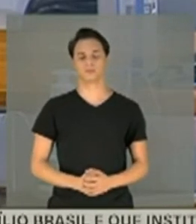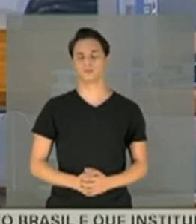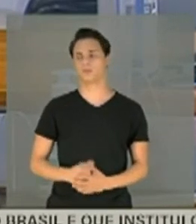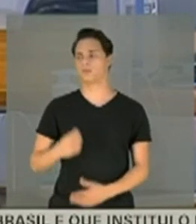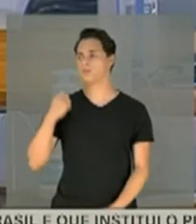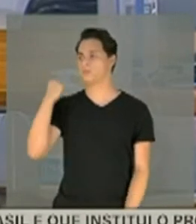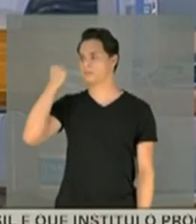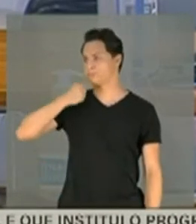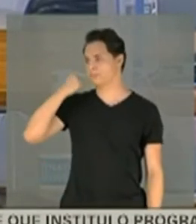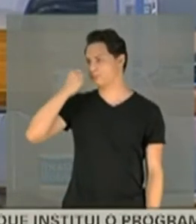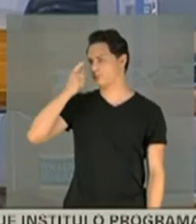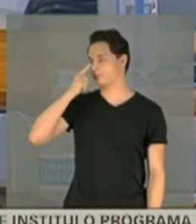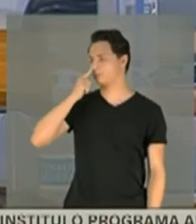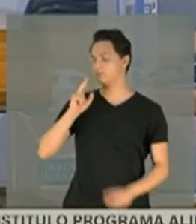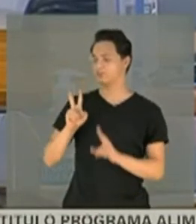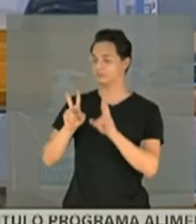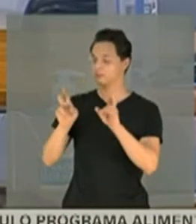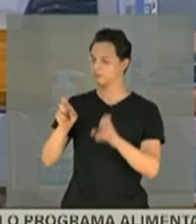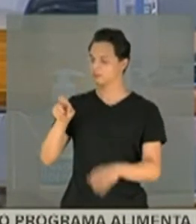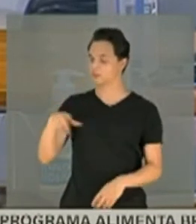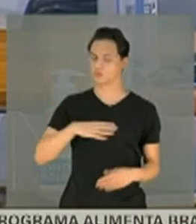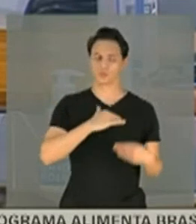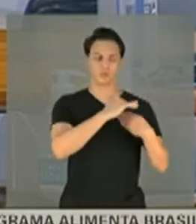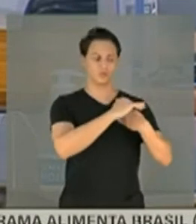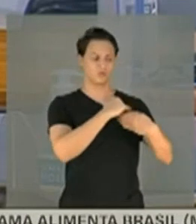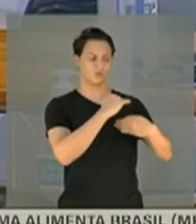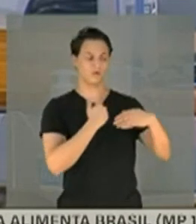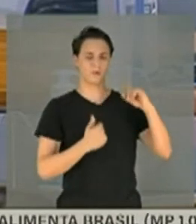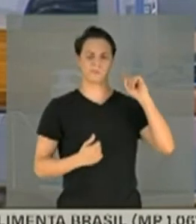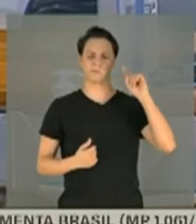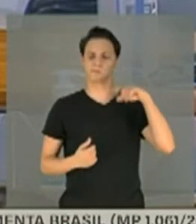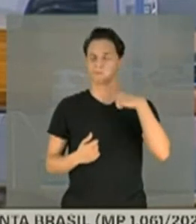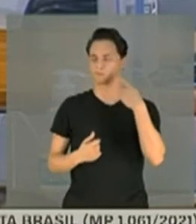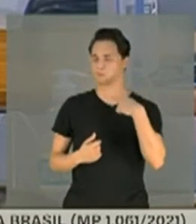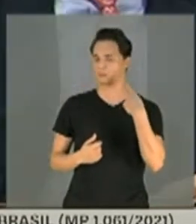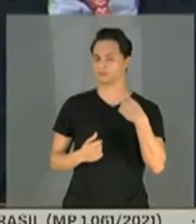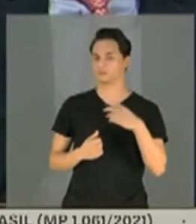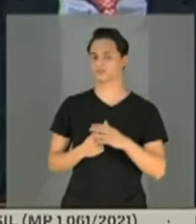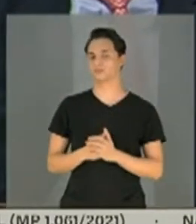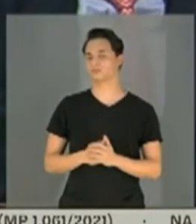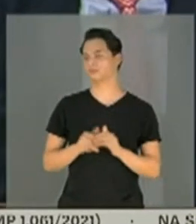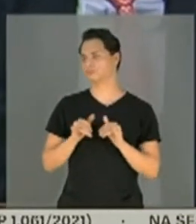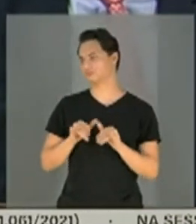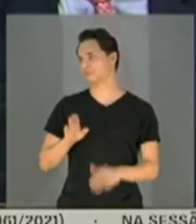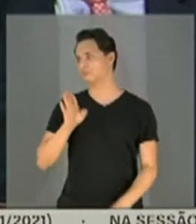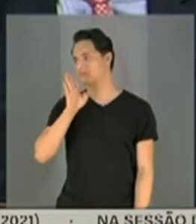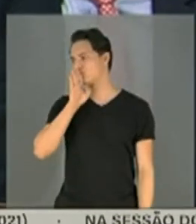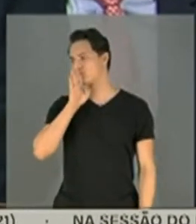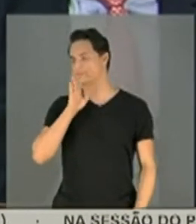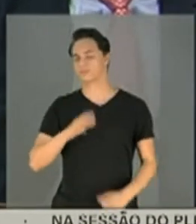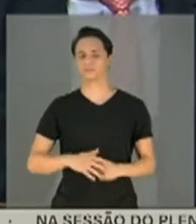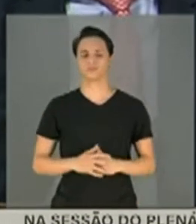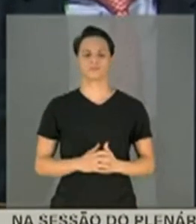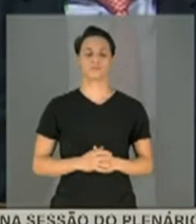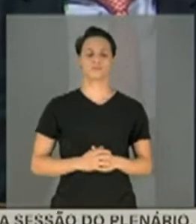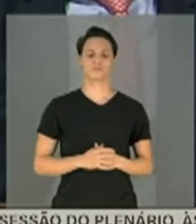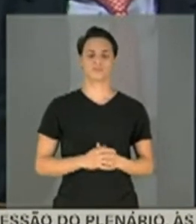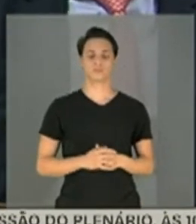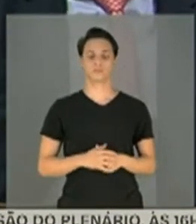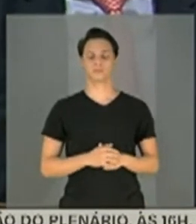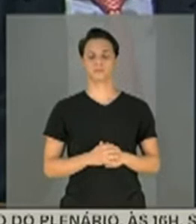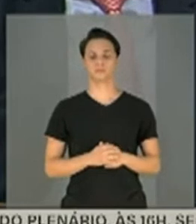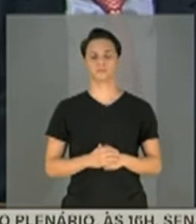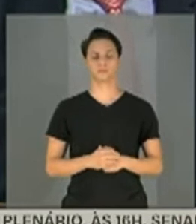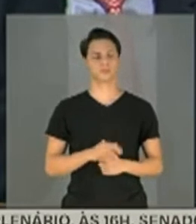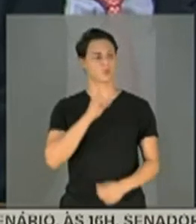Senador, sobre esse ponto, por orientação dos meus advogados, permanecerei em silêncio.